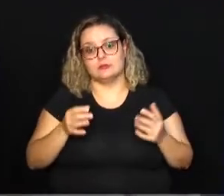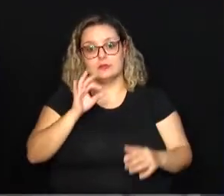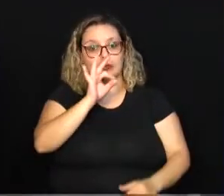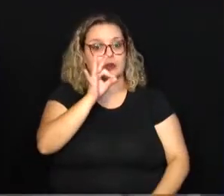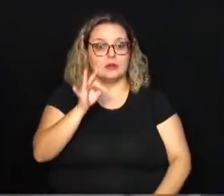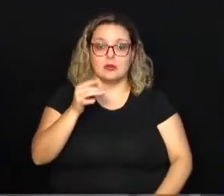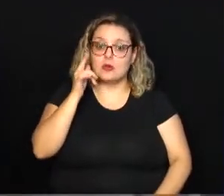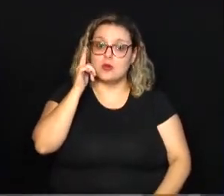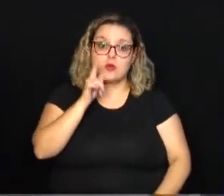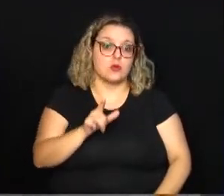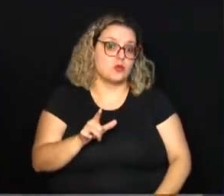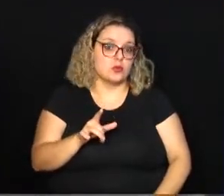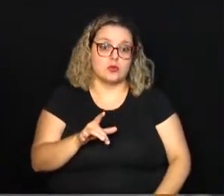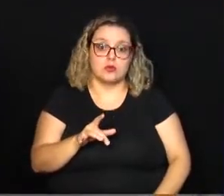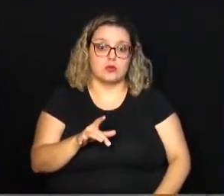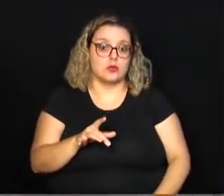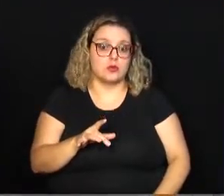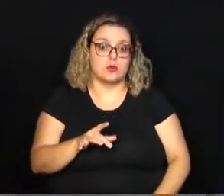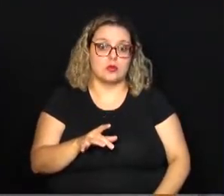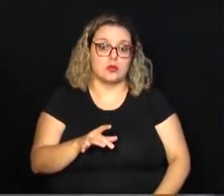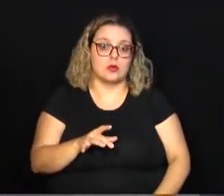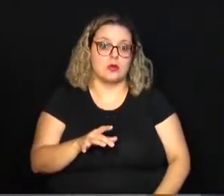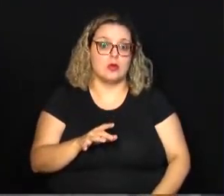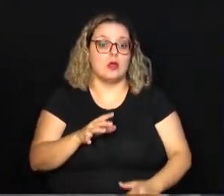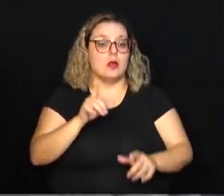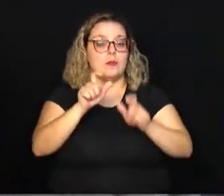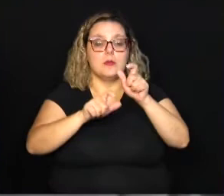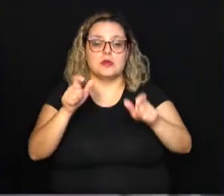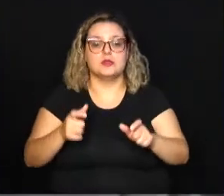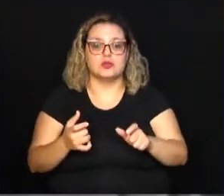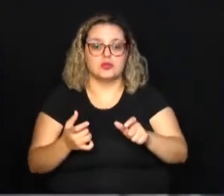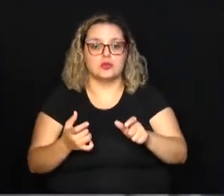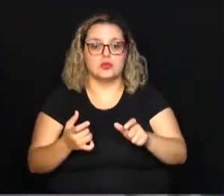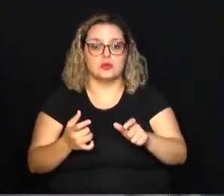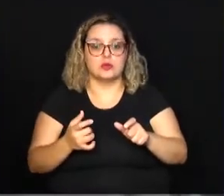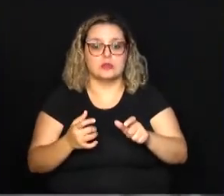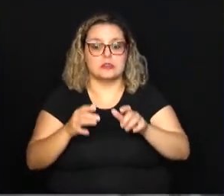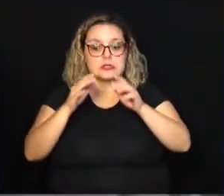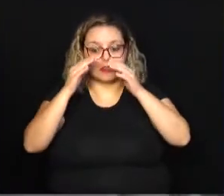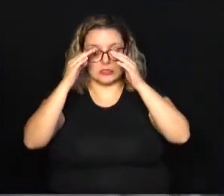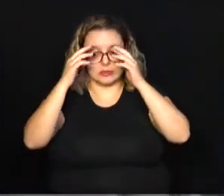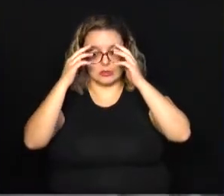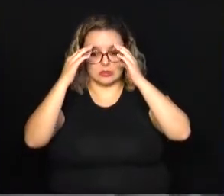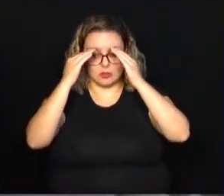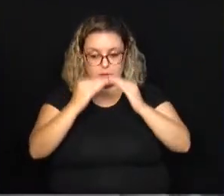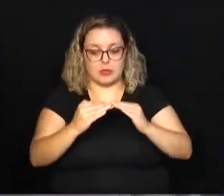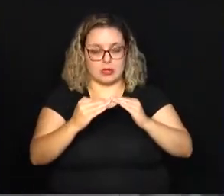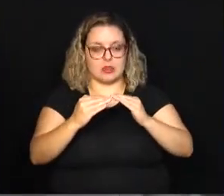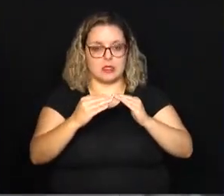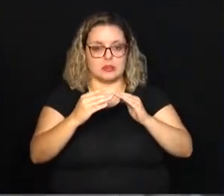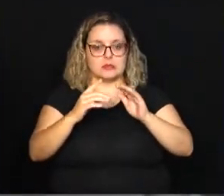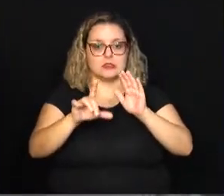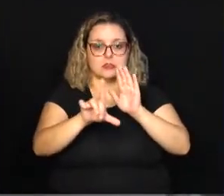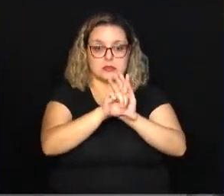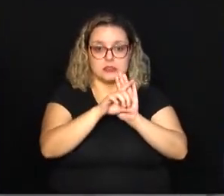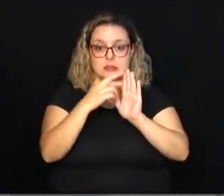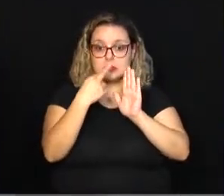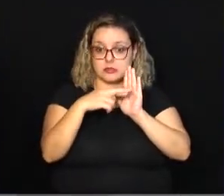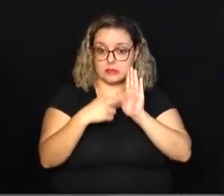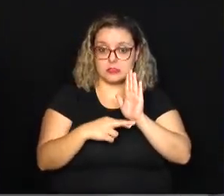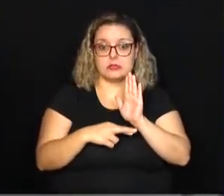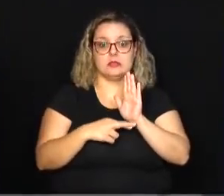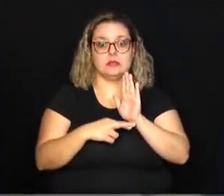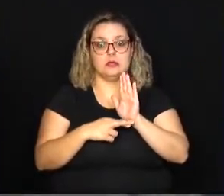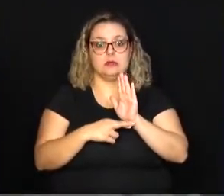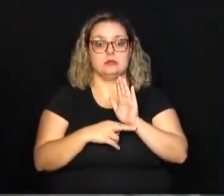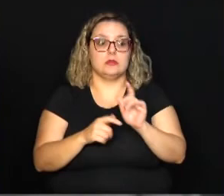o máximo de adesão para conseguir o mínimo de transmissão. Agora, eu queria falar só uma coisinha sobre isso. E vou entrar na